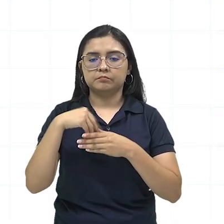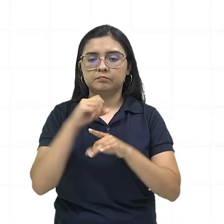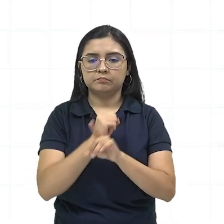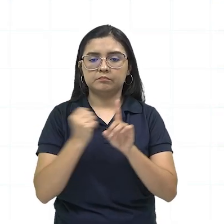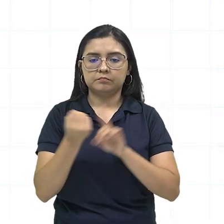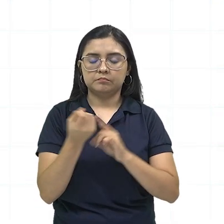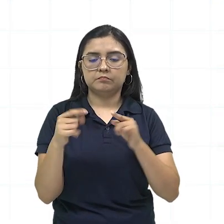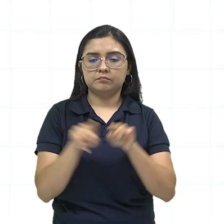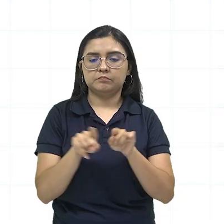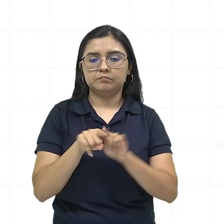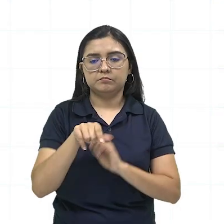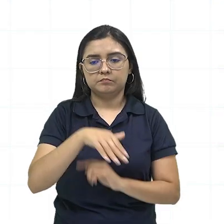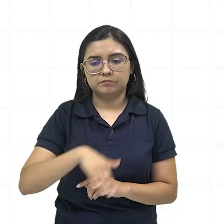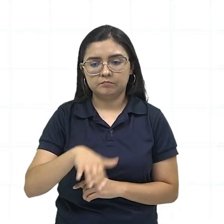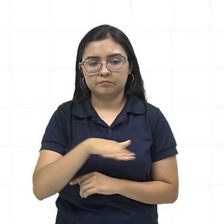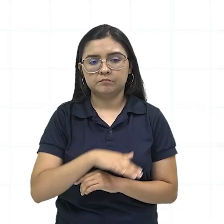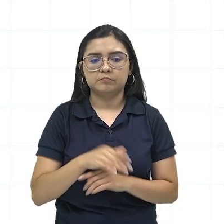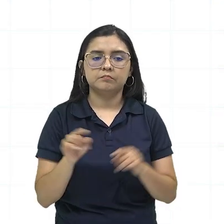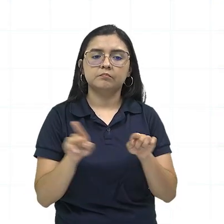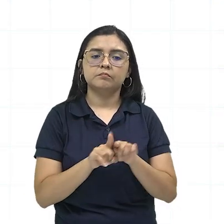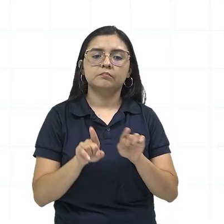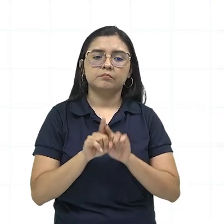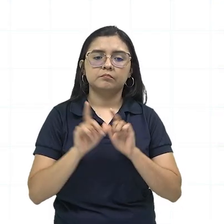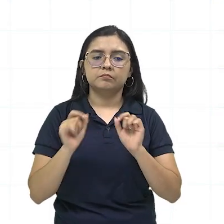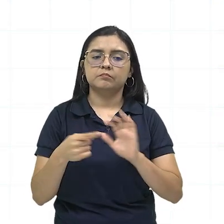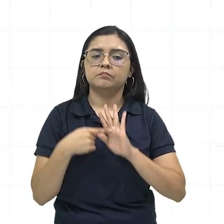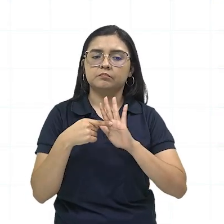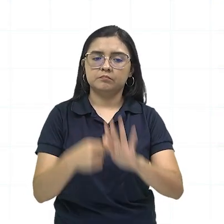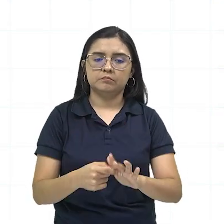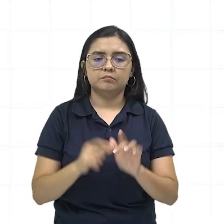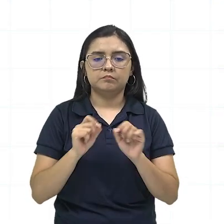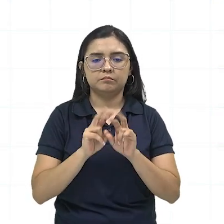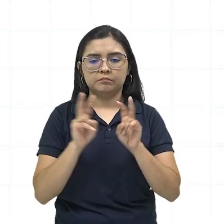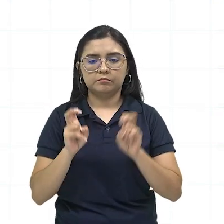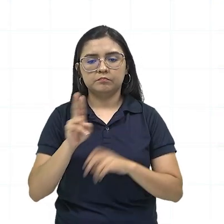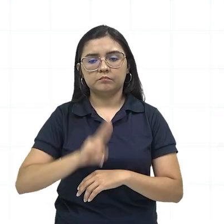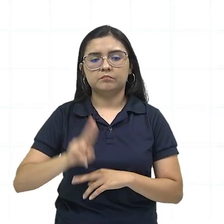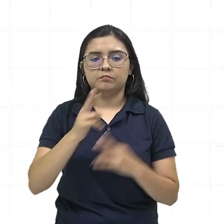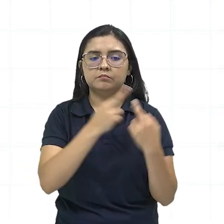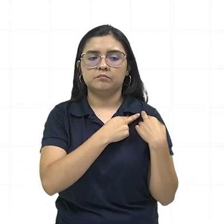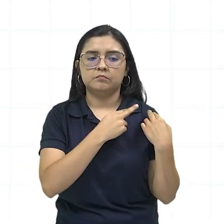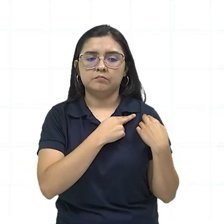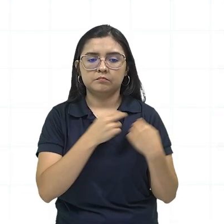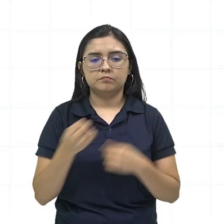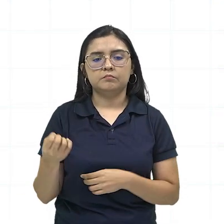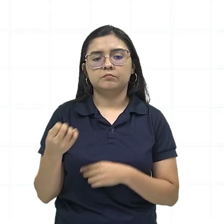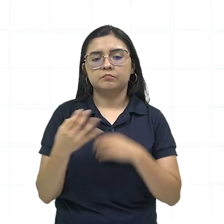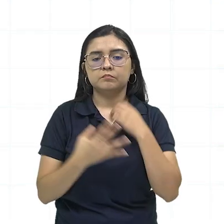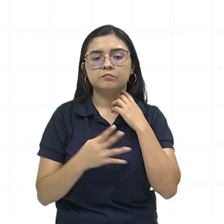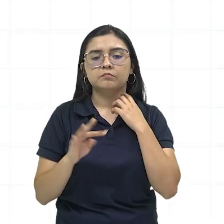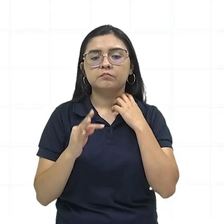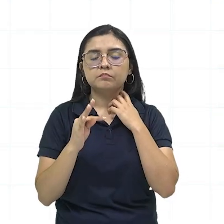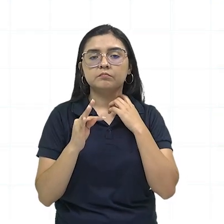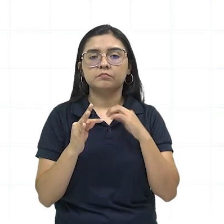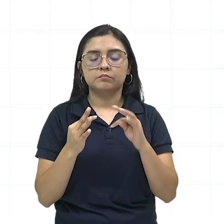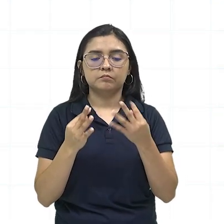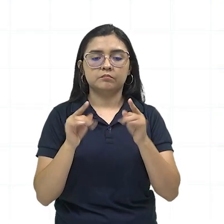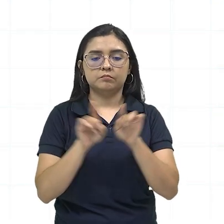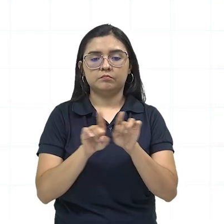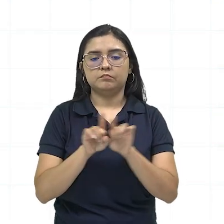sociedade e o meio ambiente. Isso inclui abordar questões como o uso responsável de novas tecnologias, os